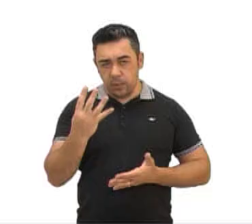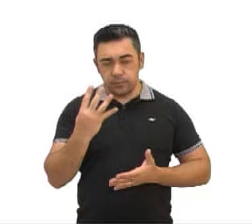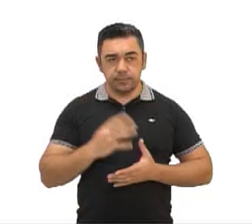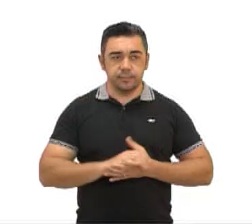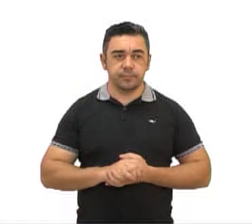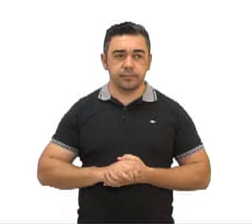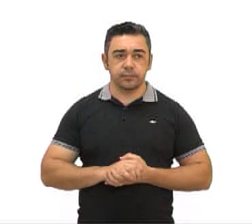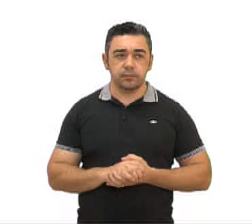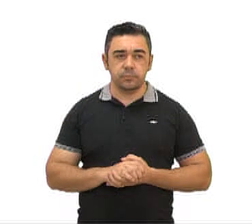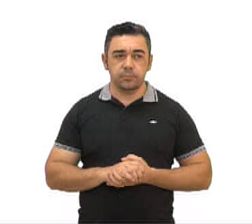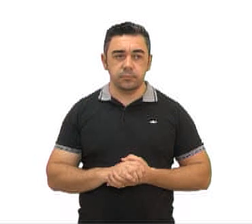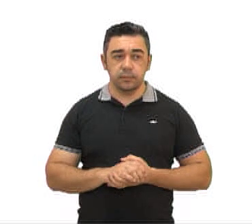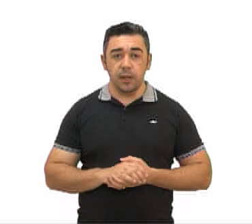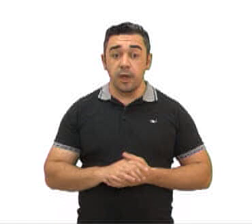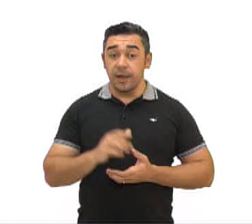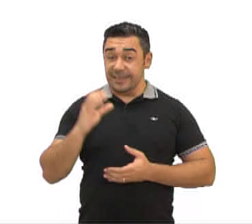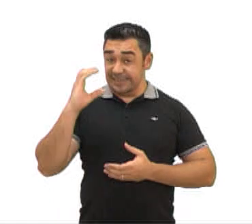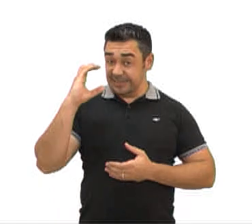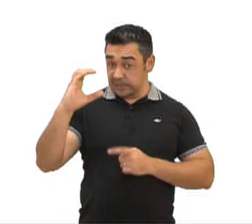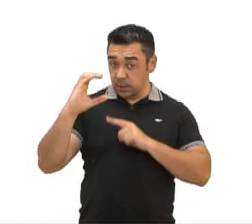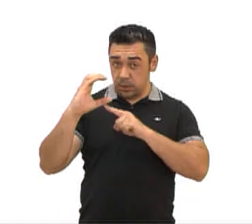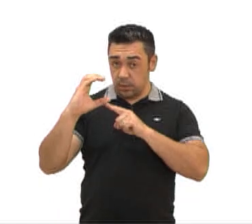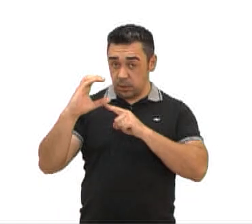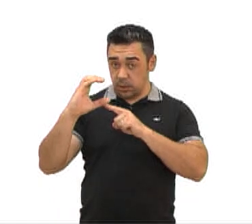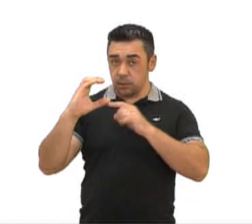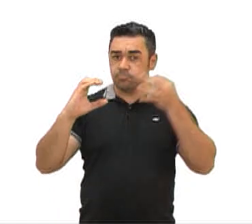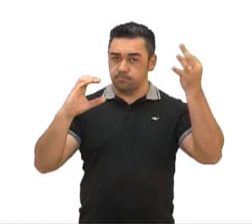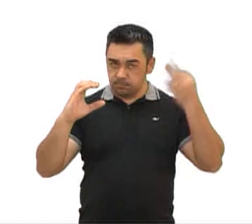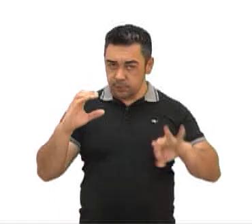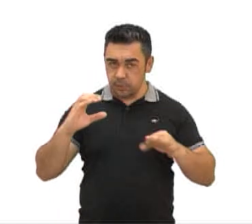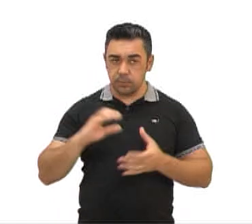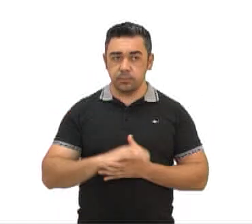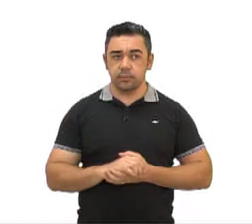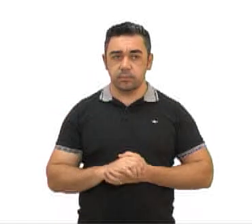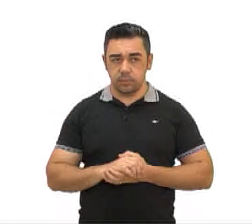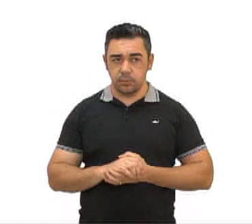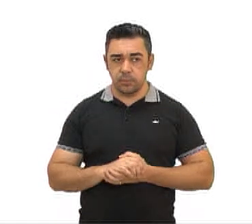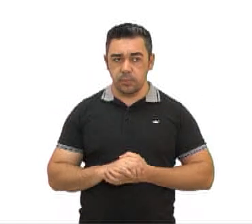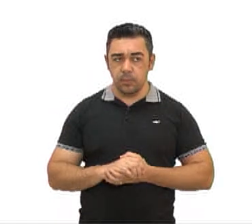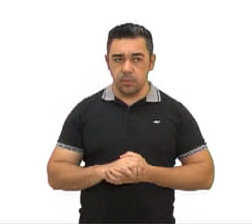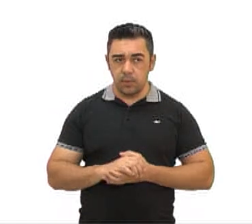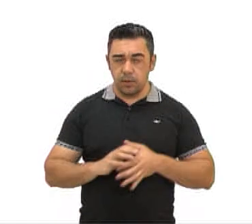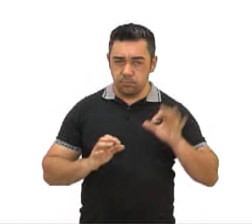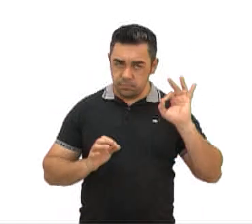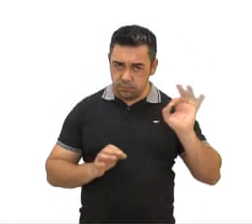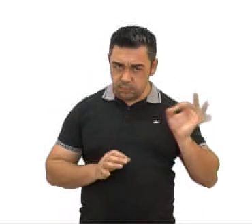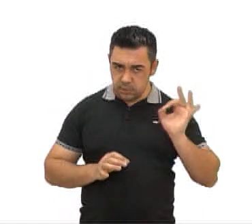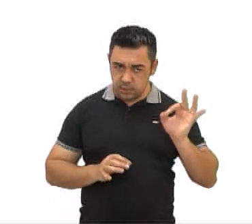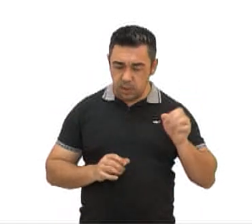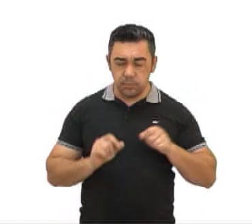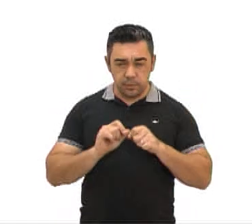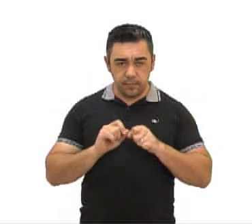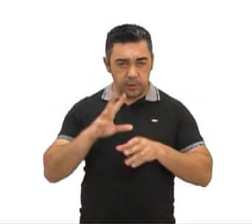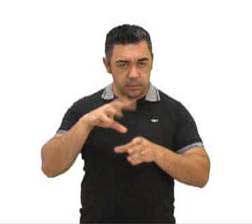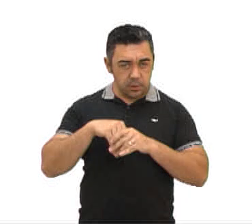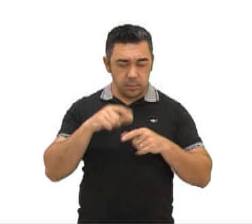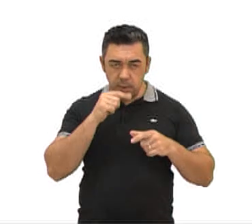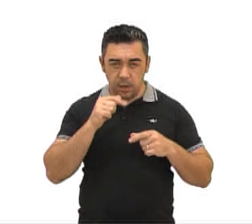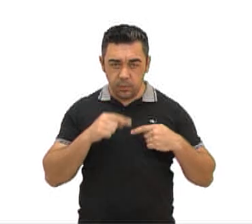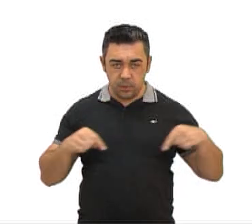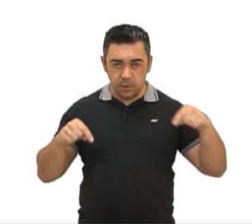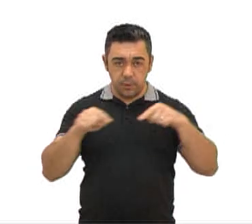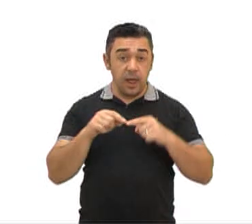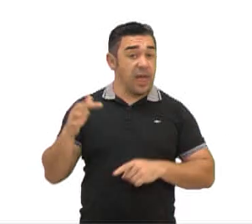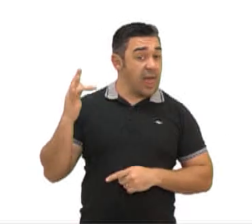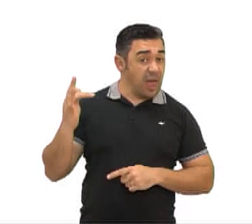4. Marque C, certo, para uma ação correta no jogo de polo aquático.